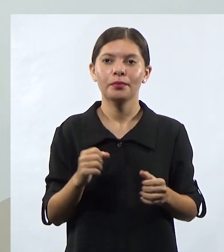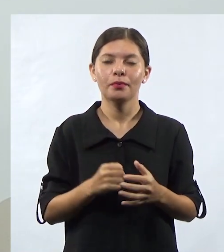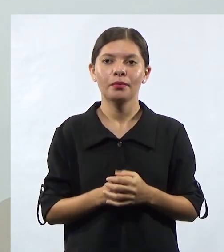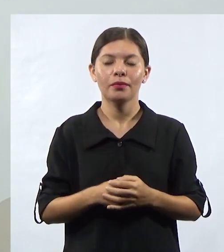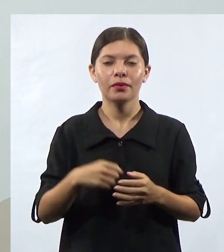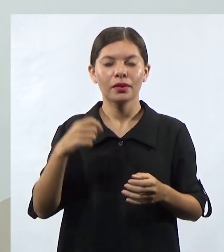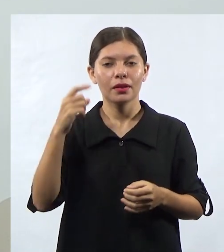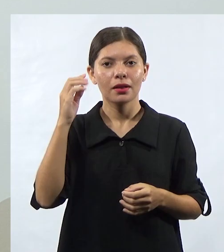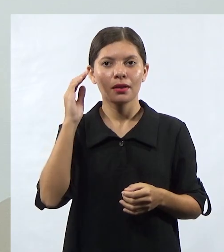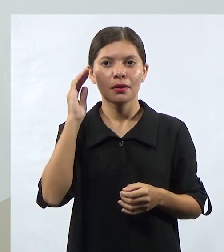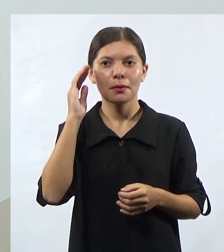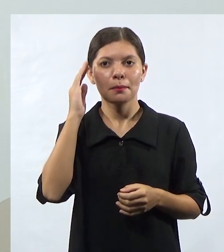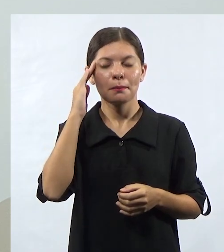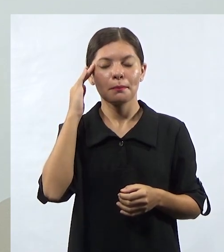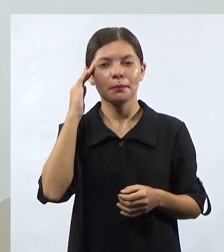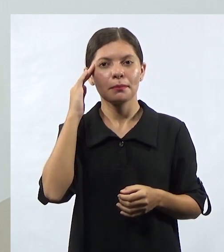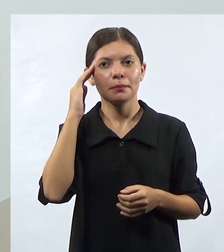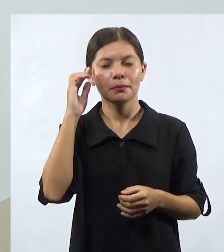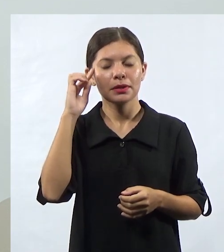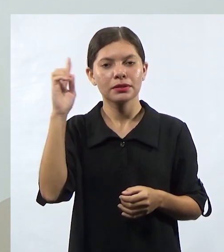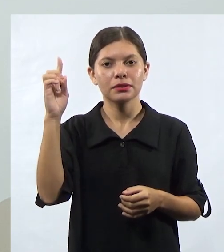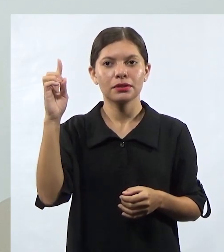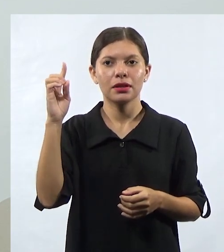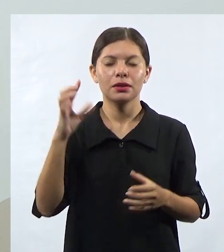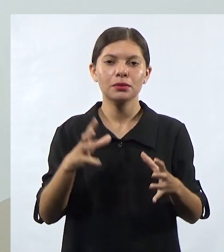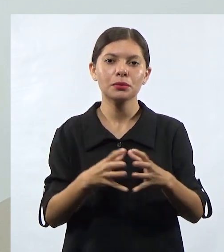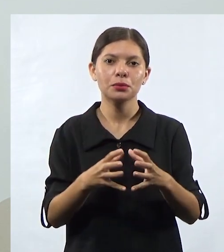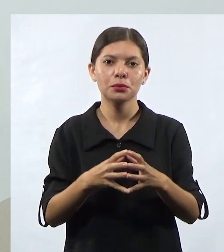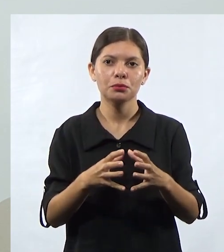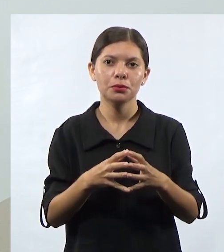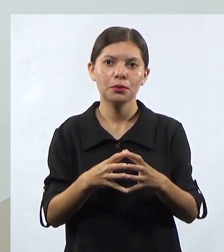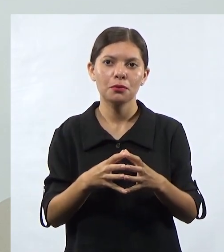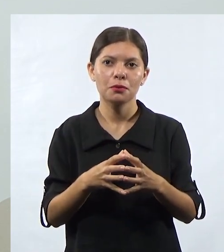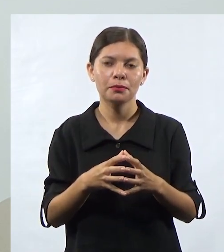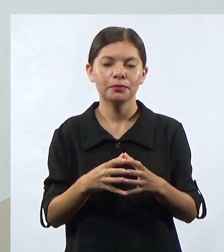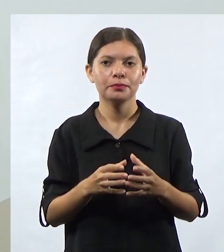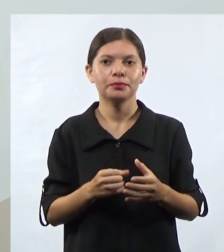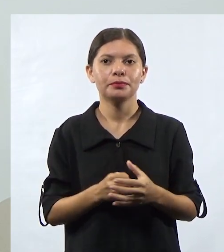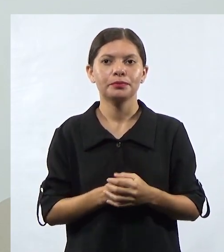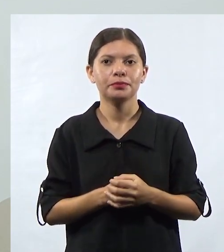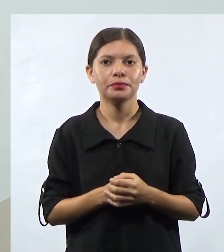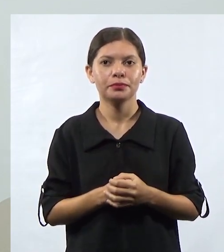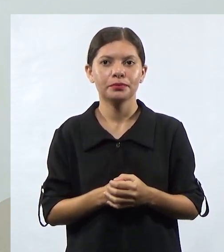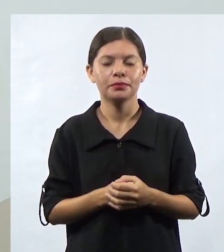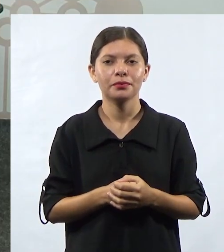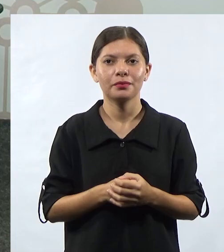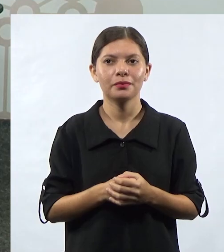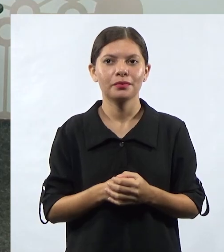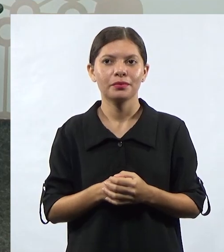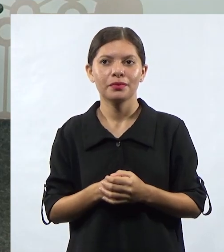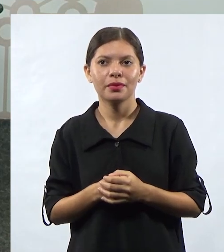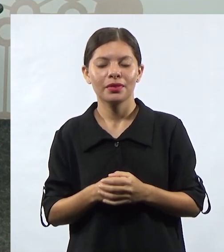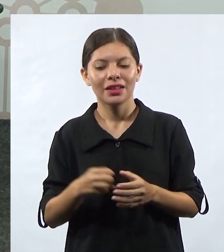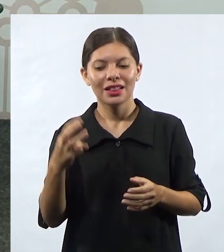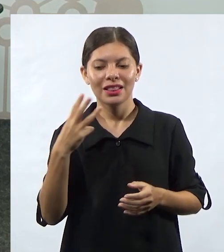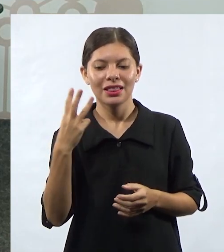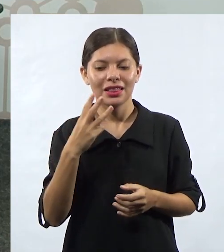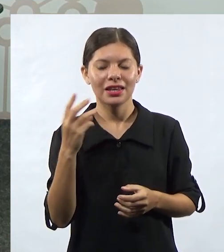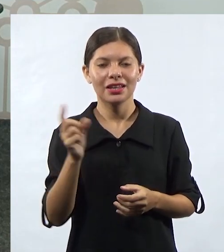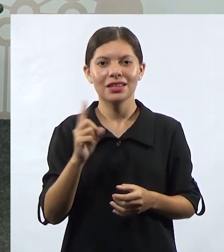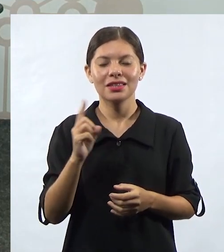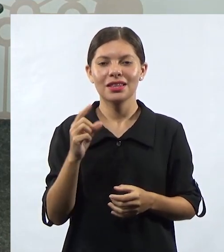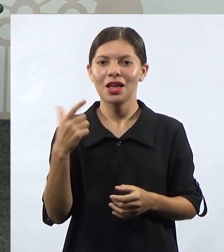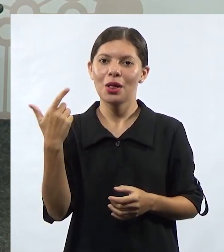grupo mediano de 6 pessoas, 8 pessoas, né? Lembrando que trio não está sendo considerado, nem duplo,